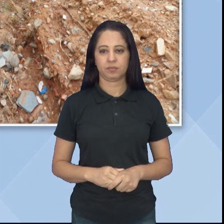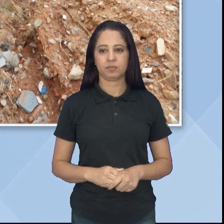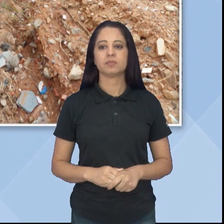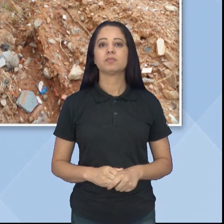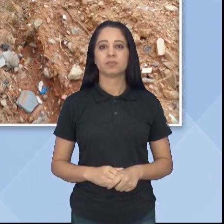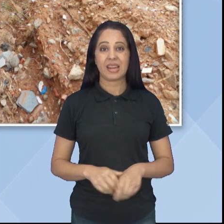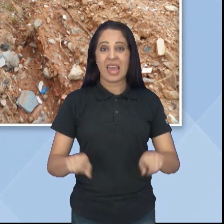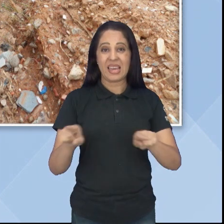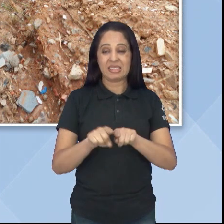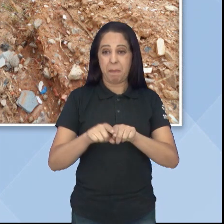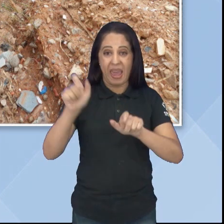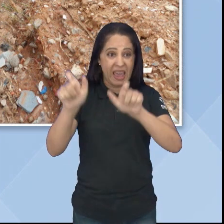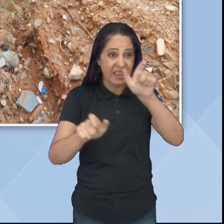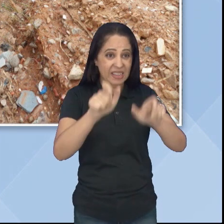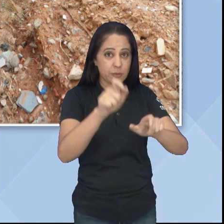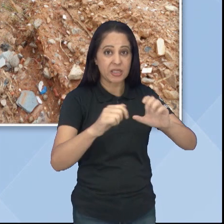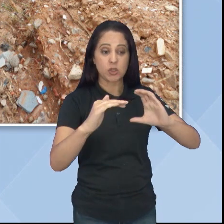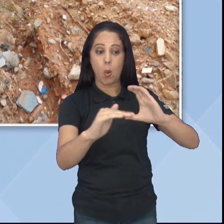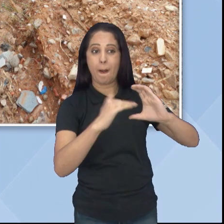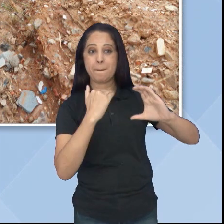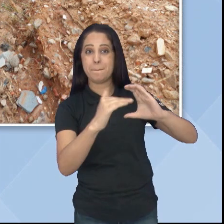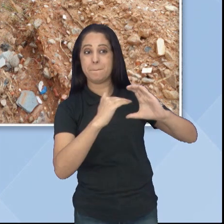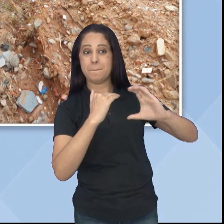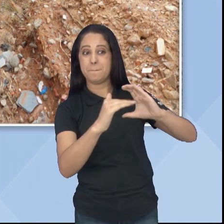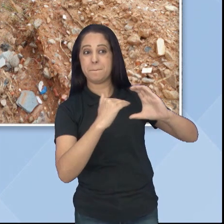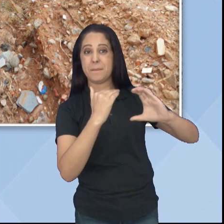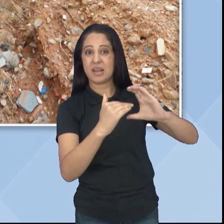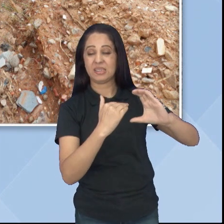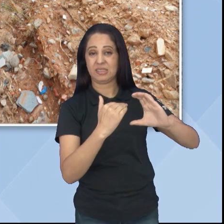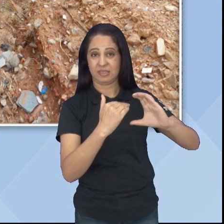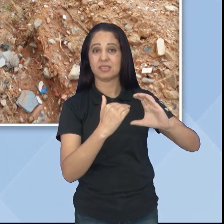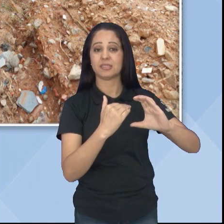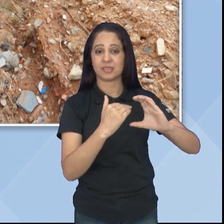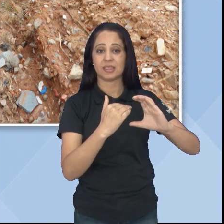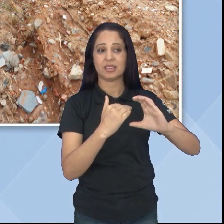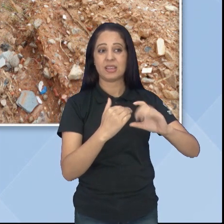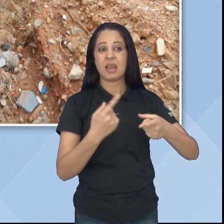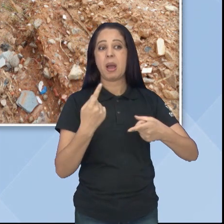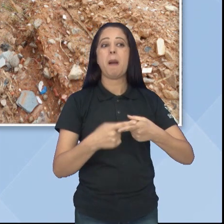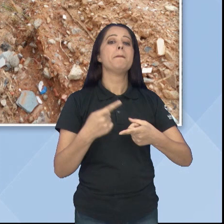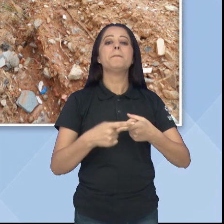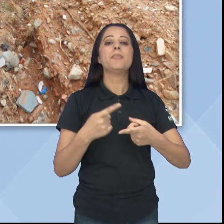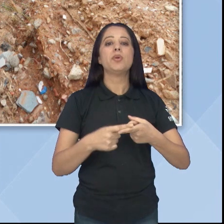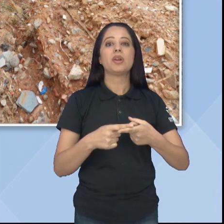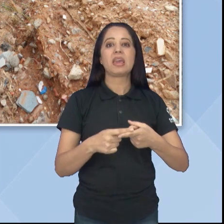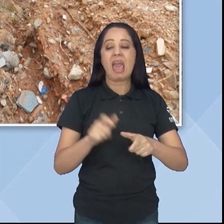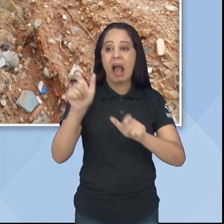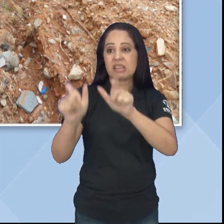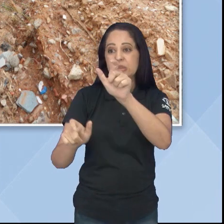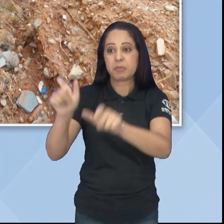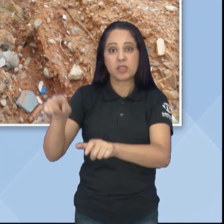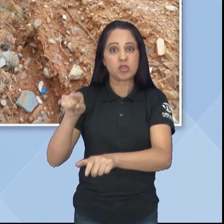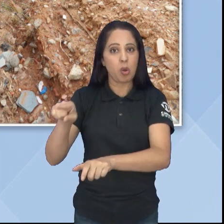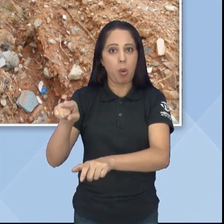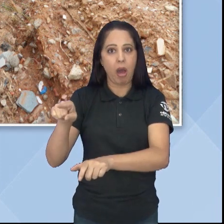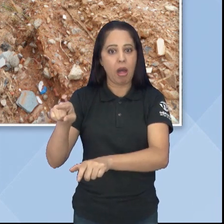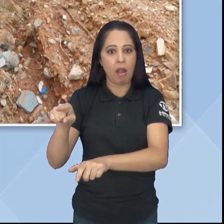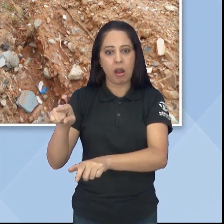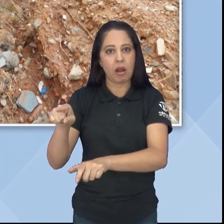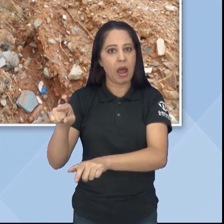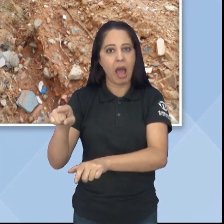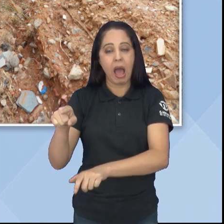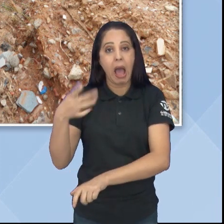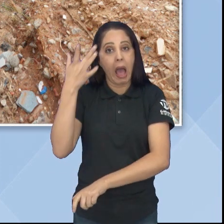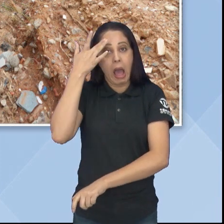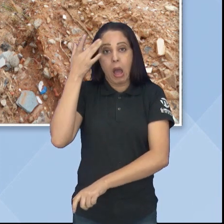Também temos recebido mensagens de muitas pessoas que ficaram surpresas em saber que na